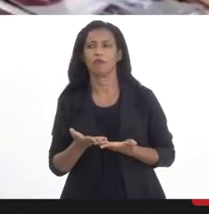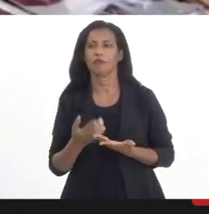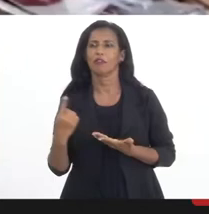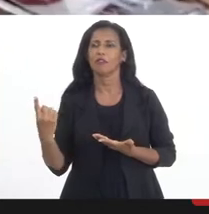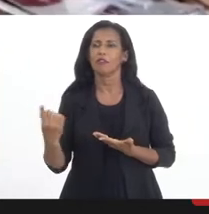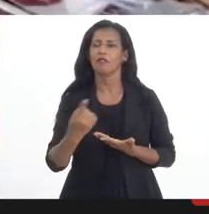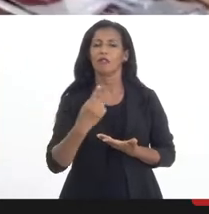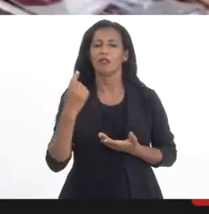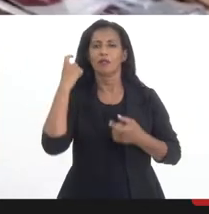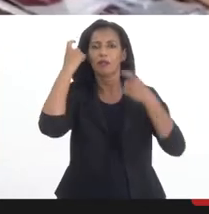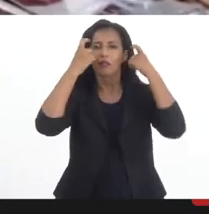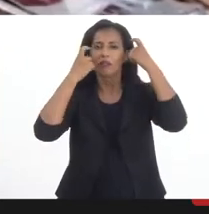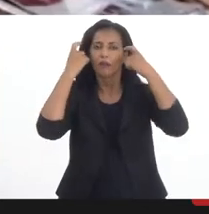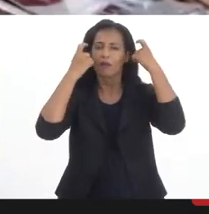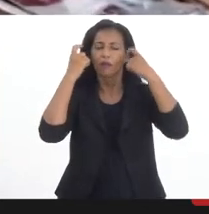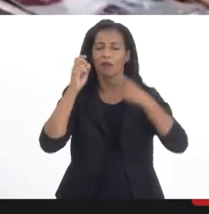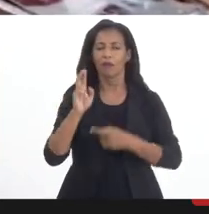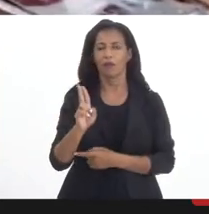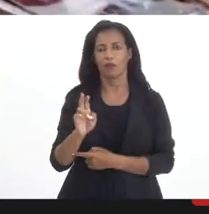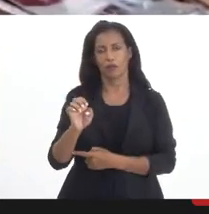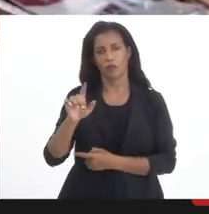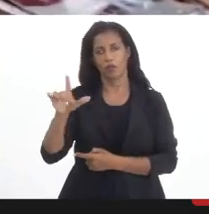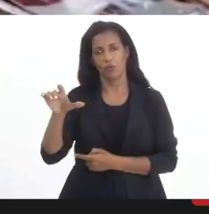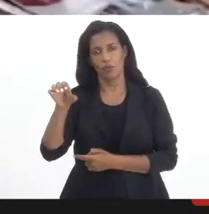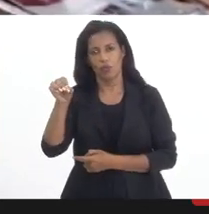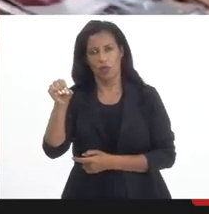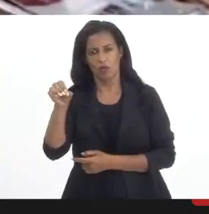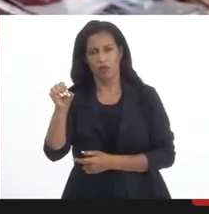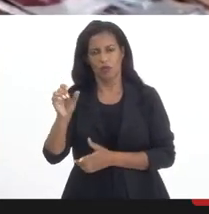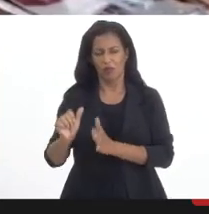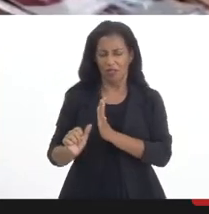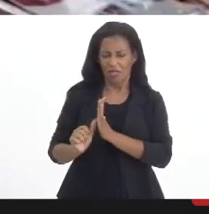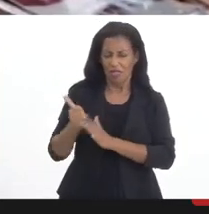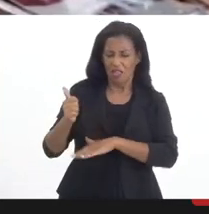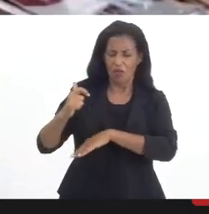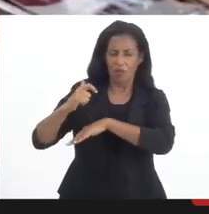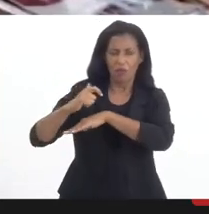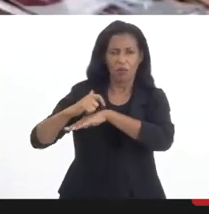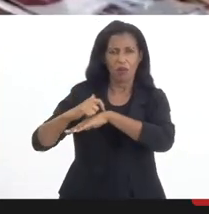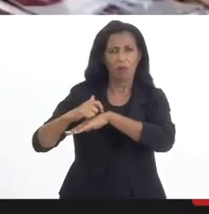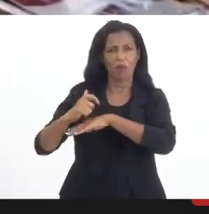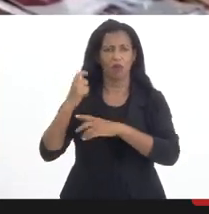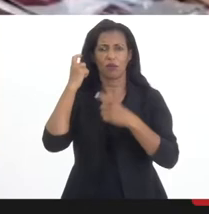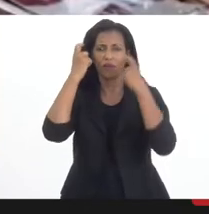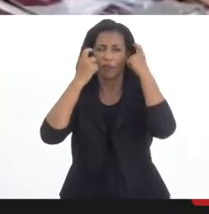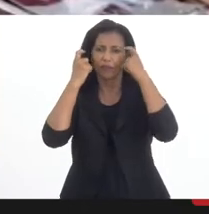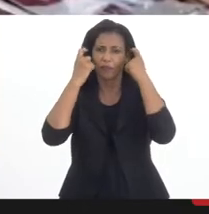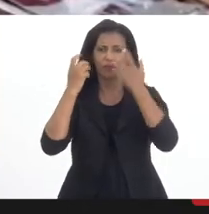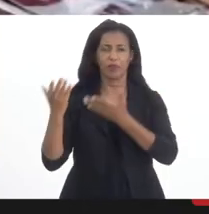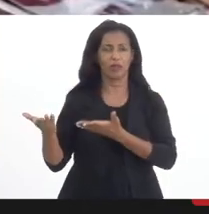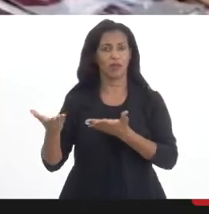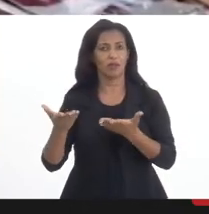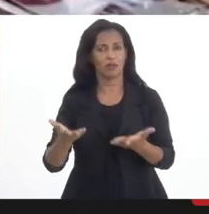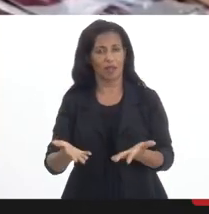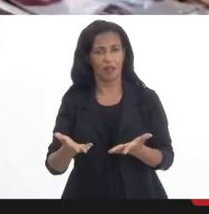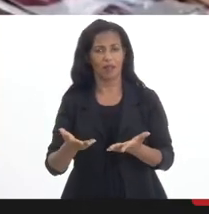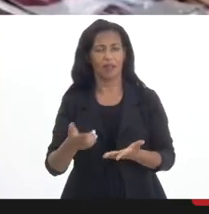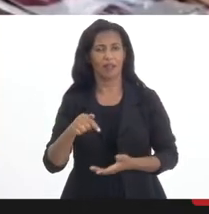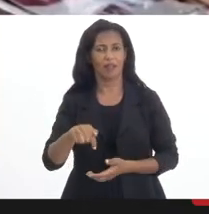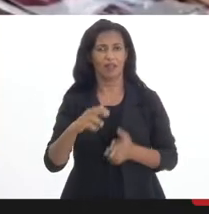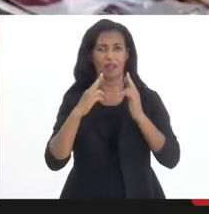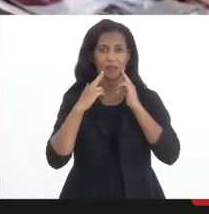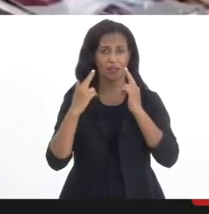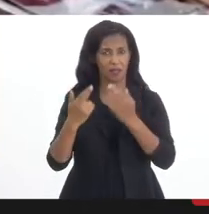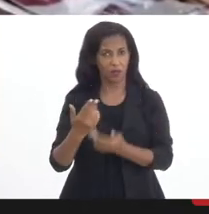nossa preocupação com a UESO, que foi desde o primeiro momento uma grande preocupação. Está aqui presente